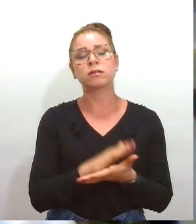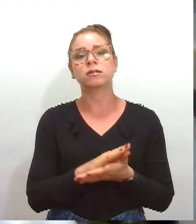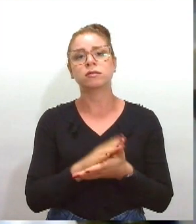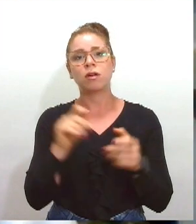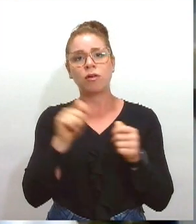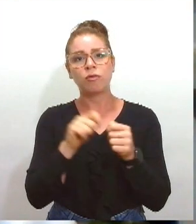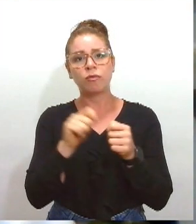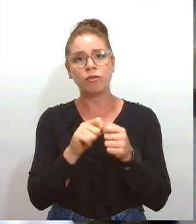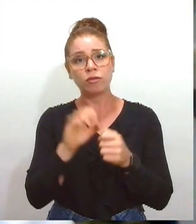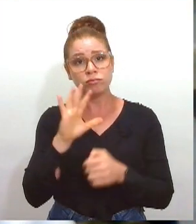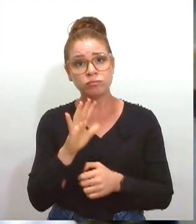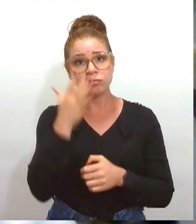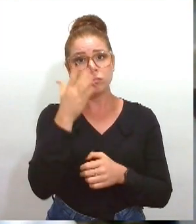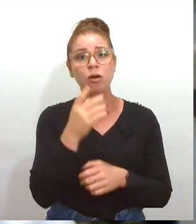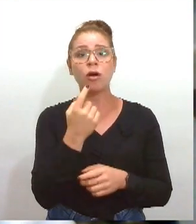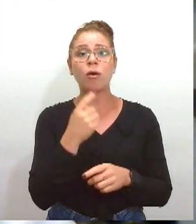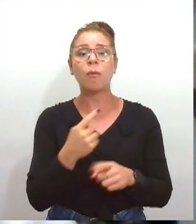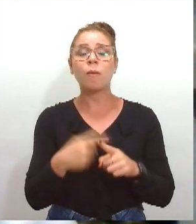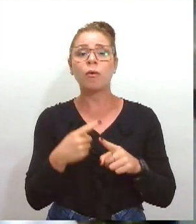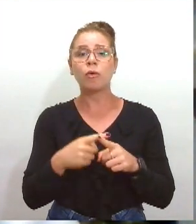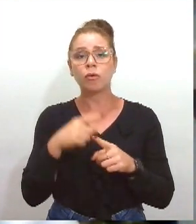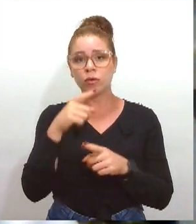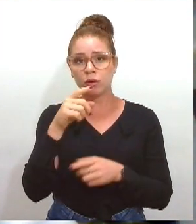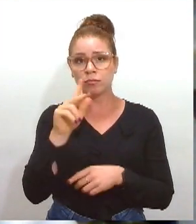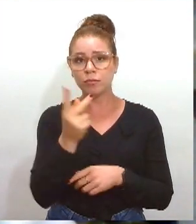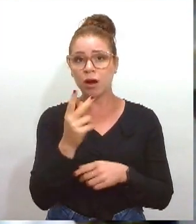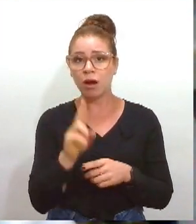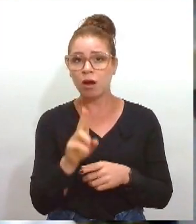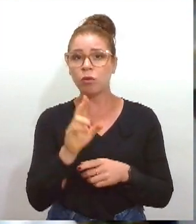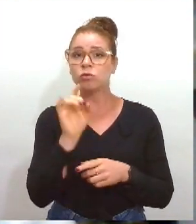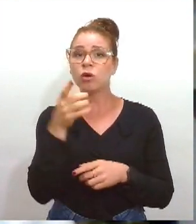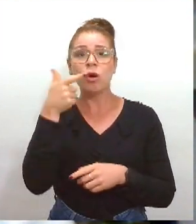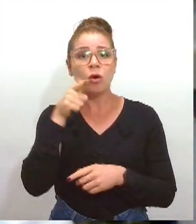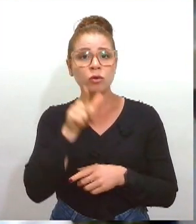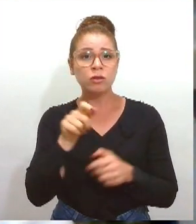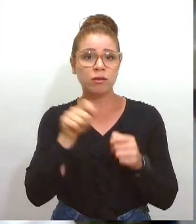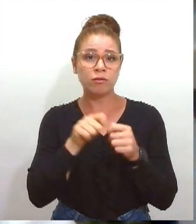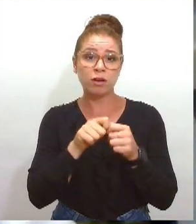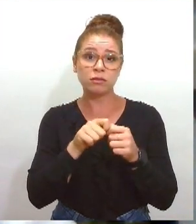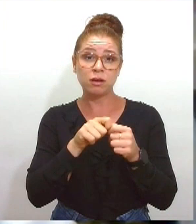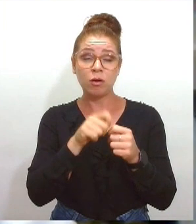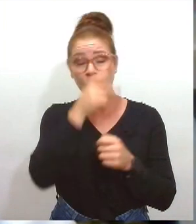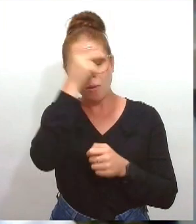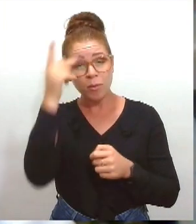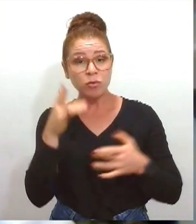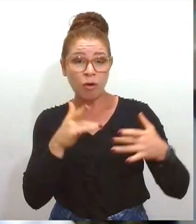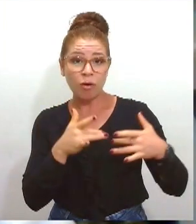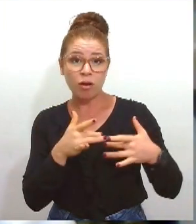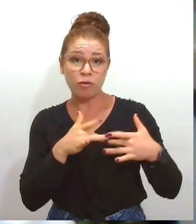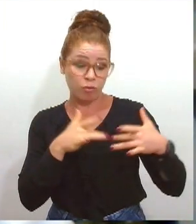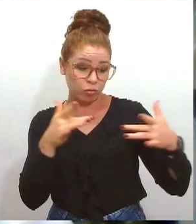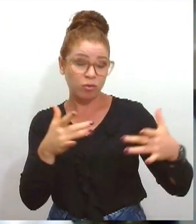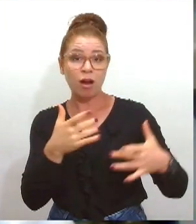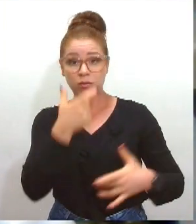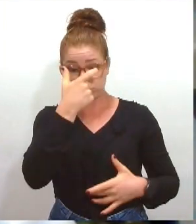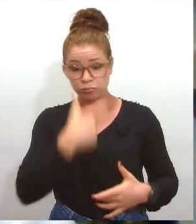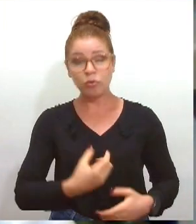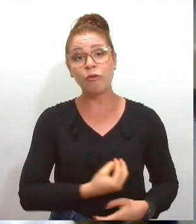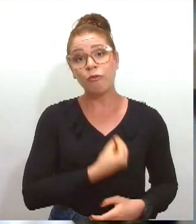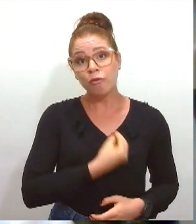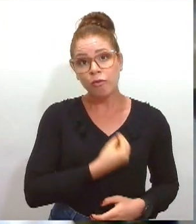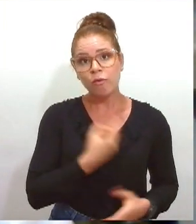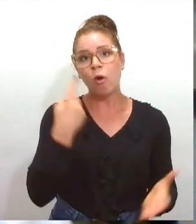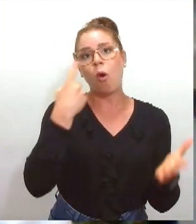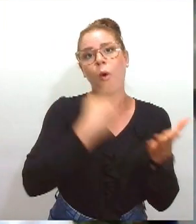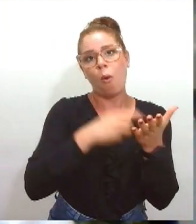Universitário só vem realizando o transplante com doador vivo, porque é uma cirurgia eletiva, você marca o dia, marca a hora, né? Organiza